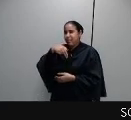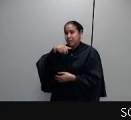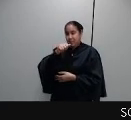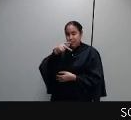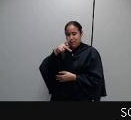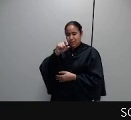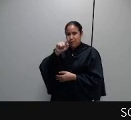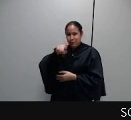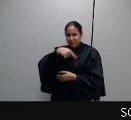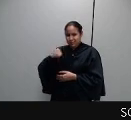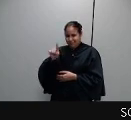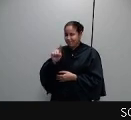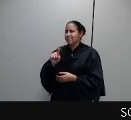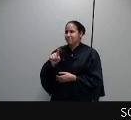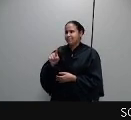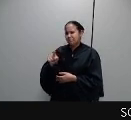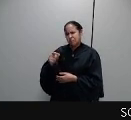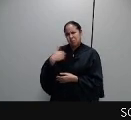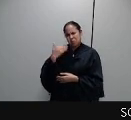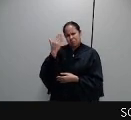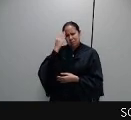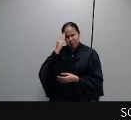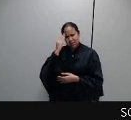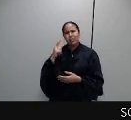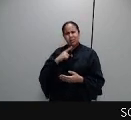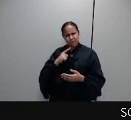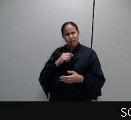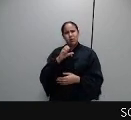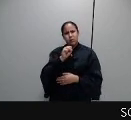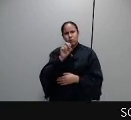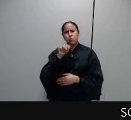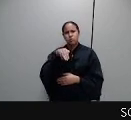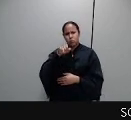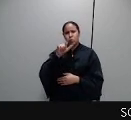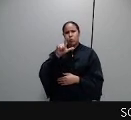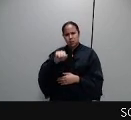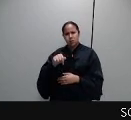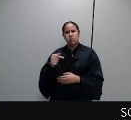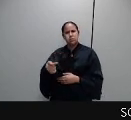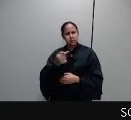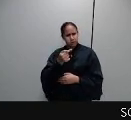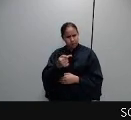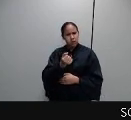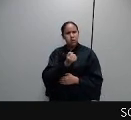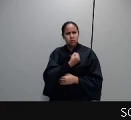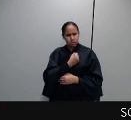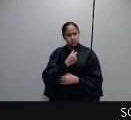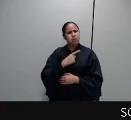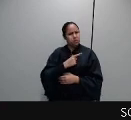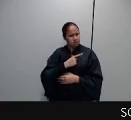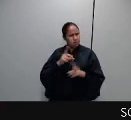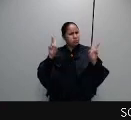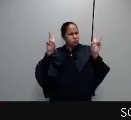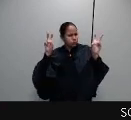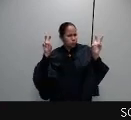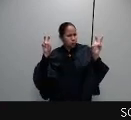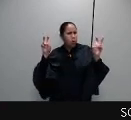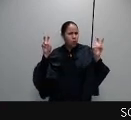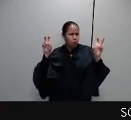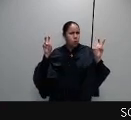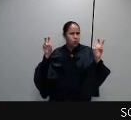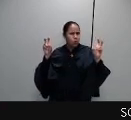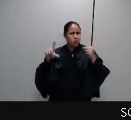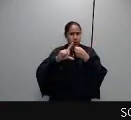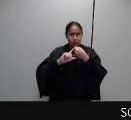que incide a súmula 7 igualmente vislumbrar ausência de prequestionamento com relação à aplicação do artigo 66 da